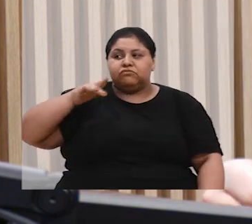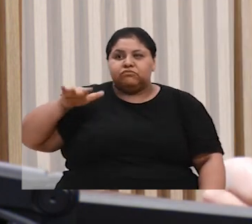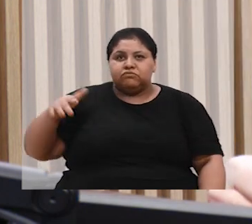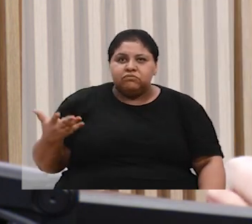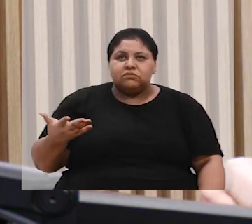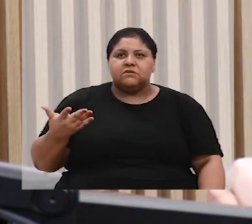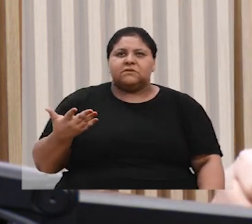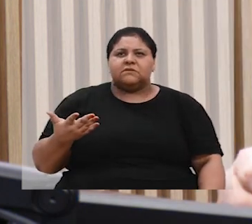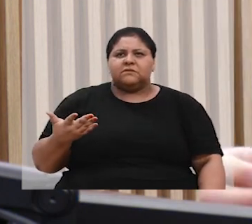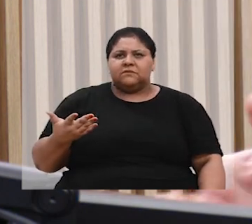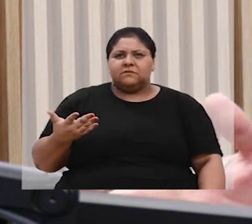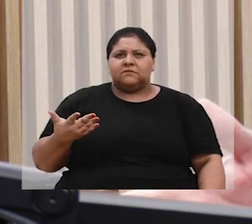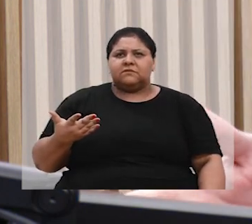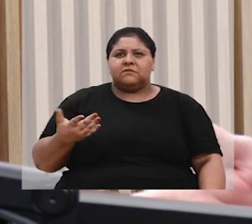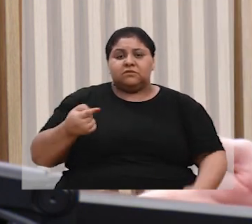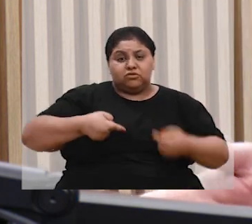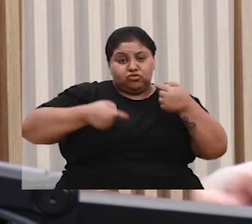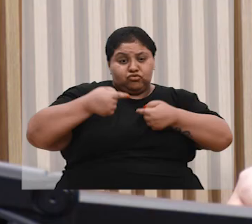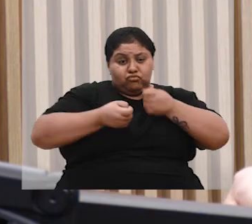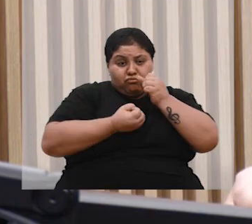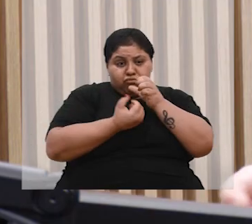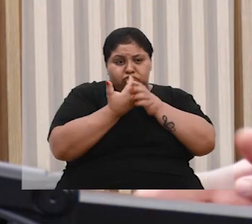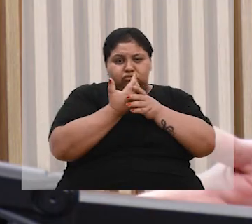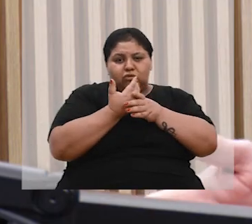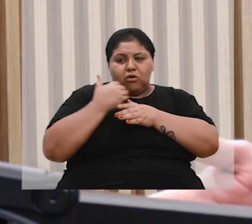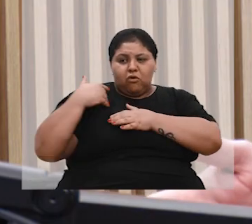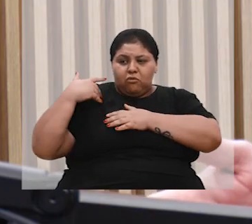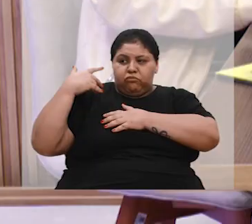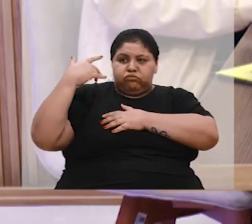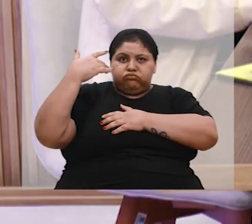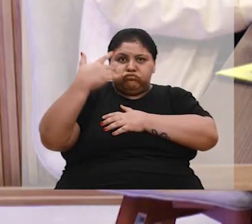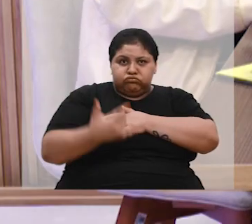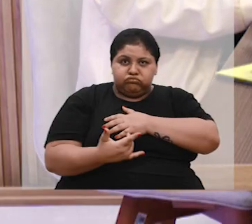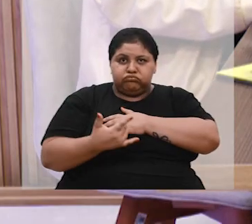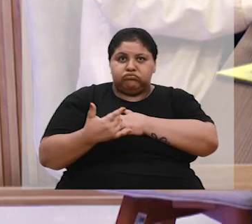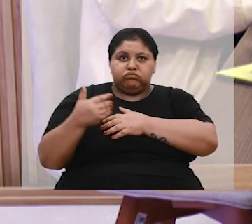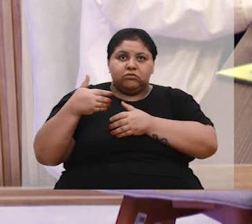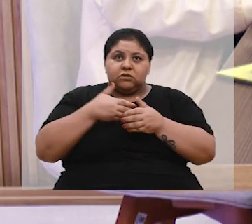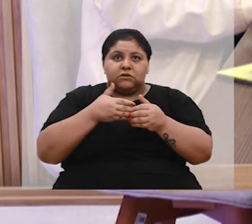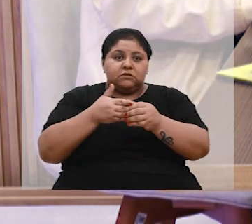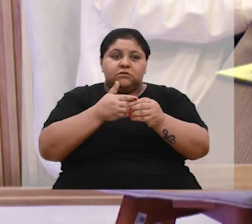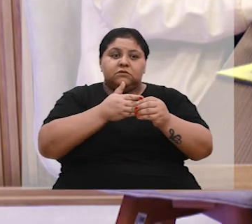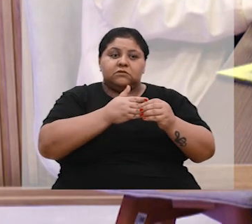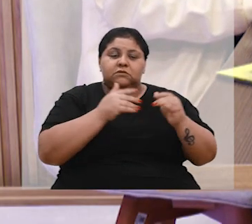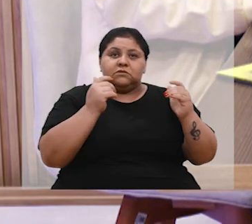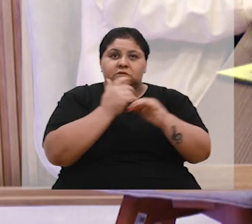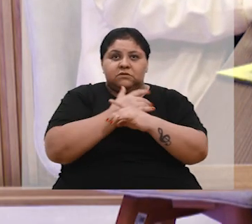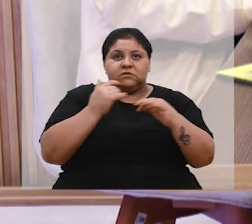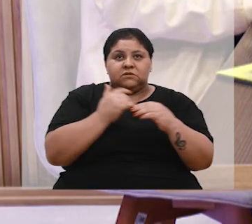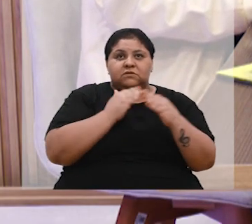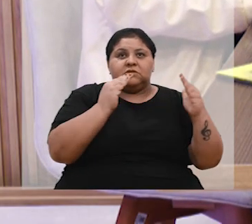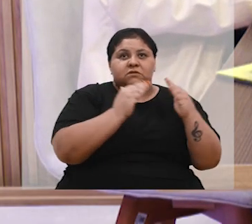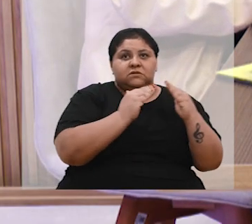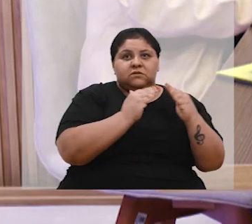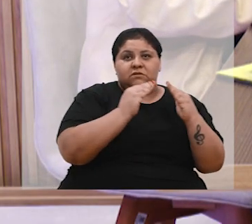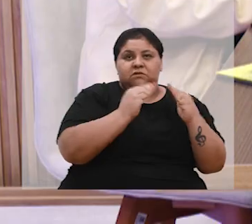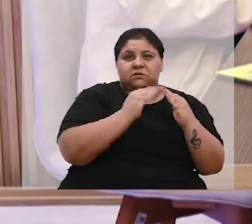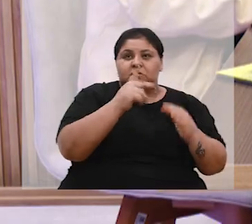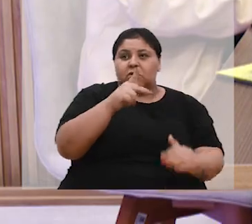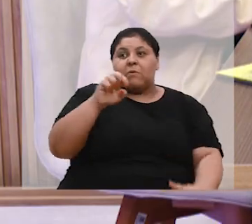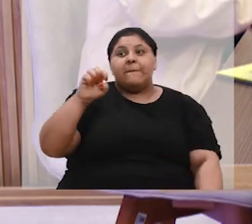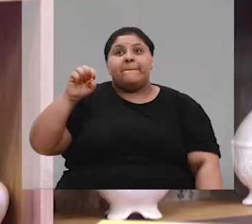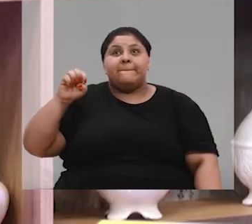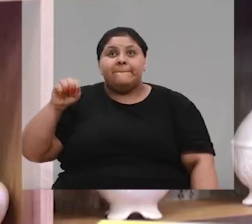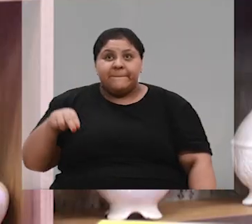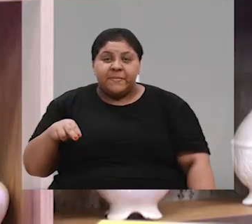acompanhamento de crianças, né? E discussões que surgem com o tempo, né? A gente acompanha o movimento da casa com